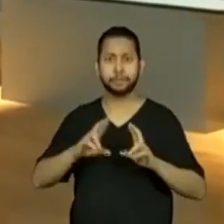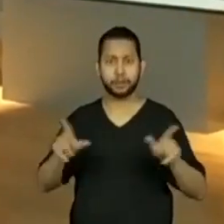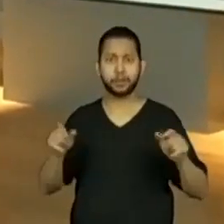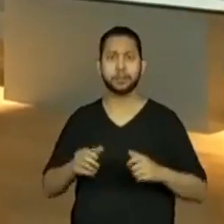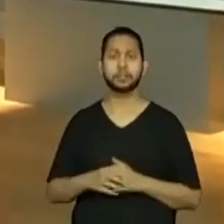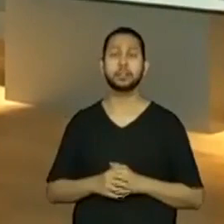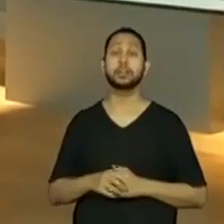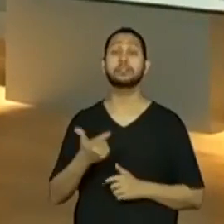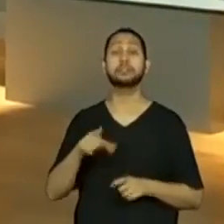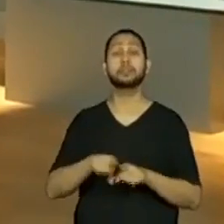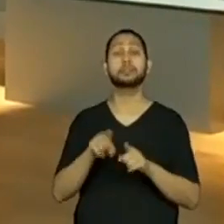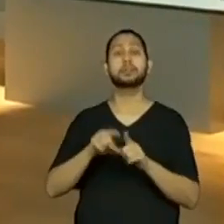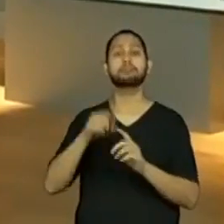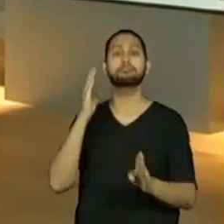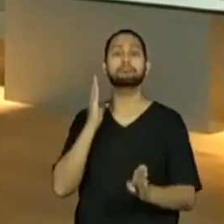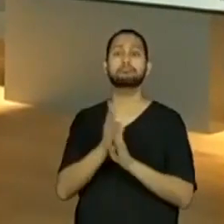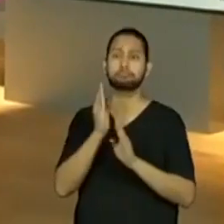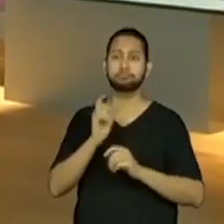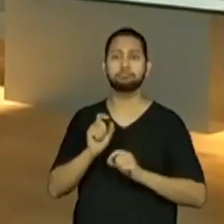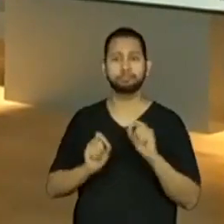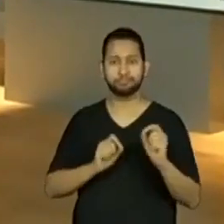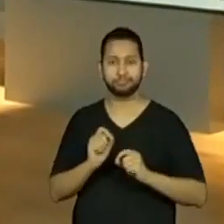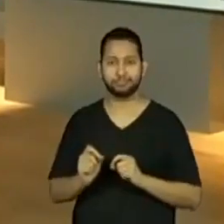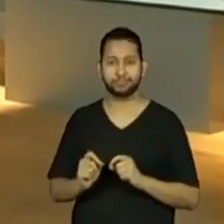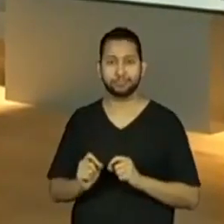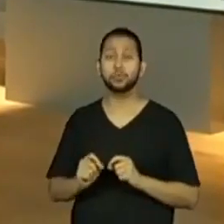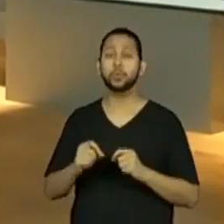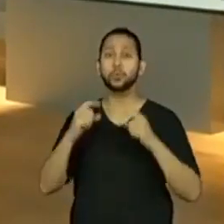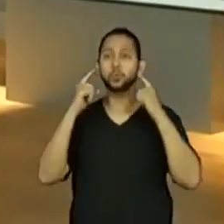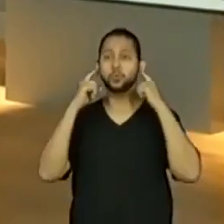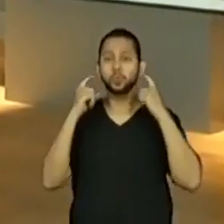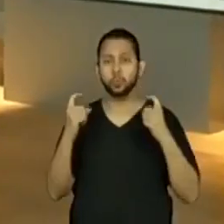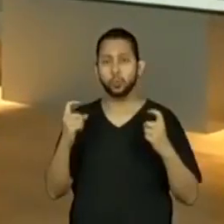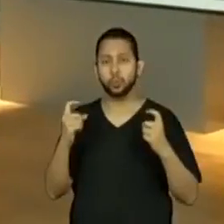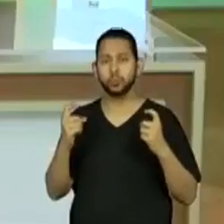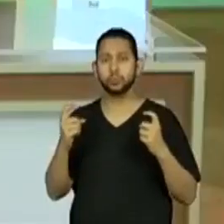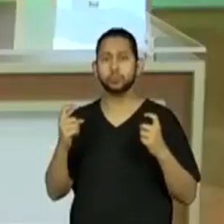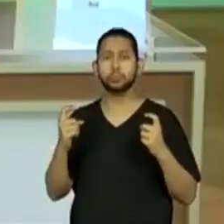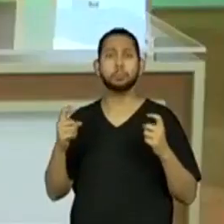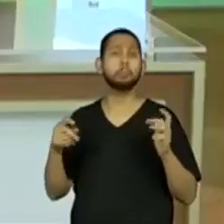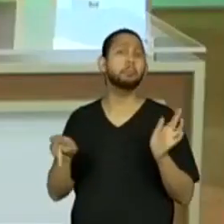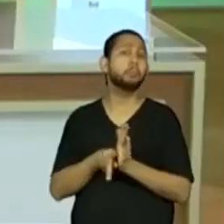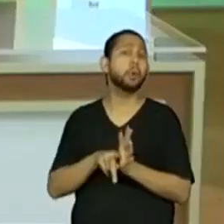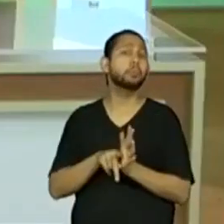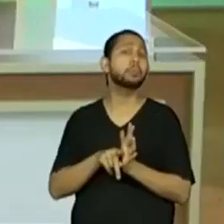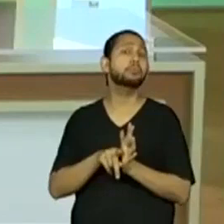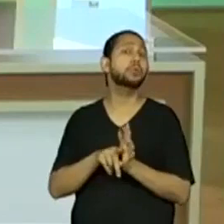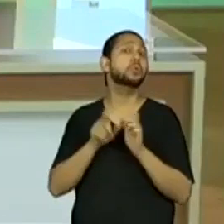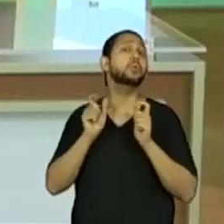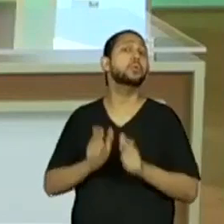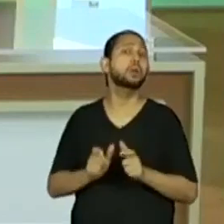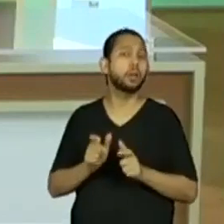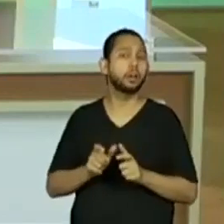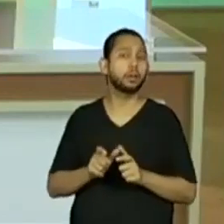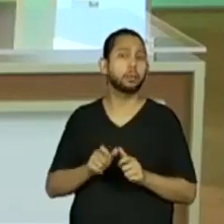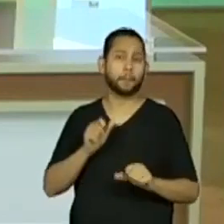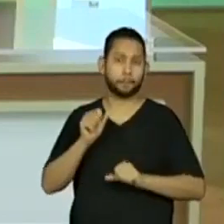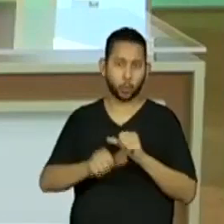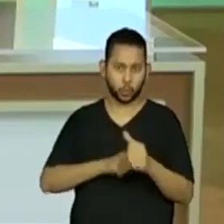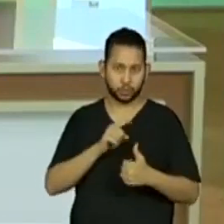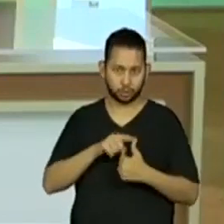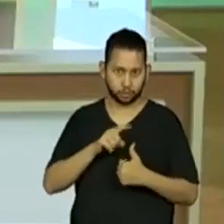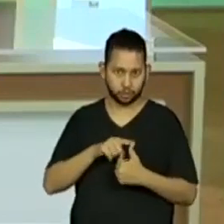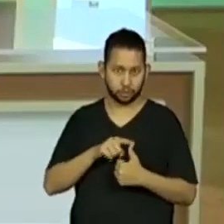E identificaram que os sons são resultado, dependem